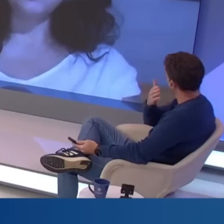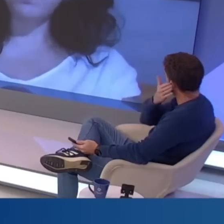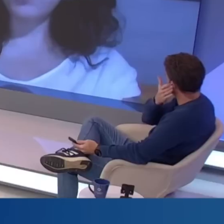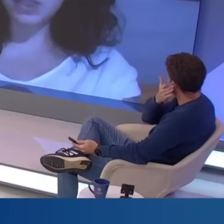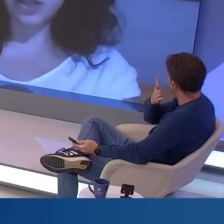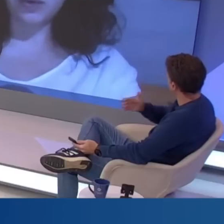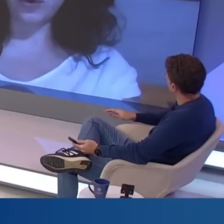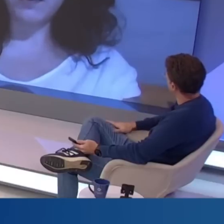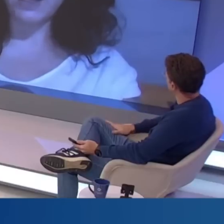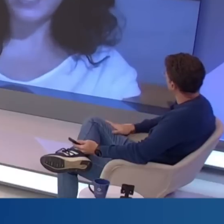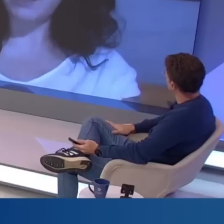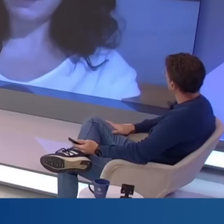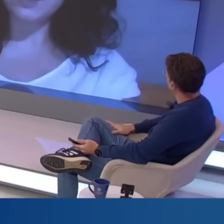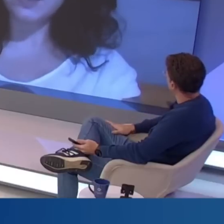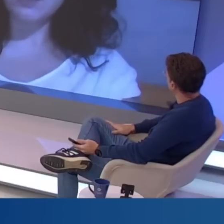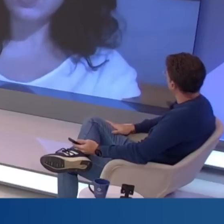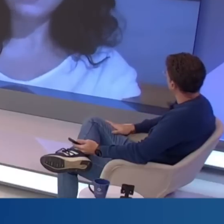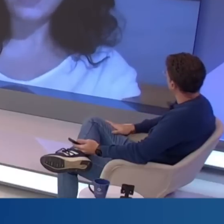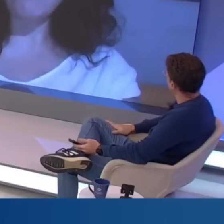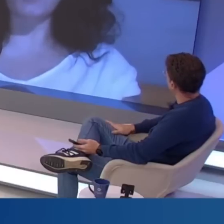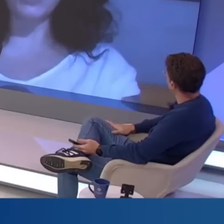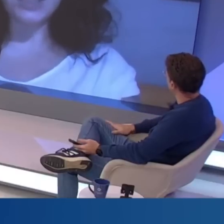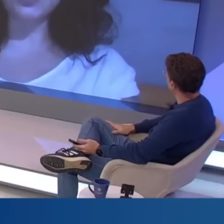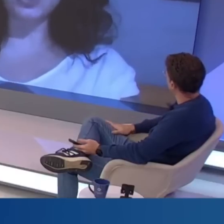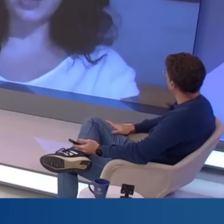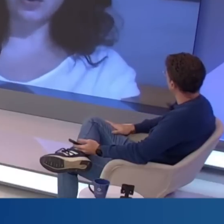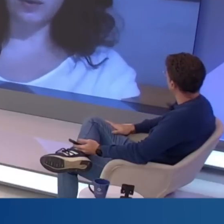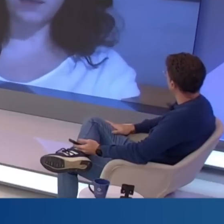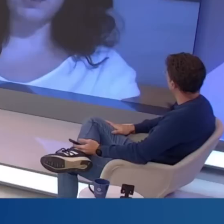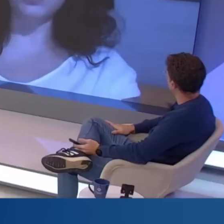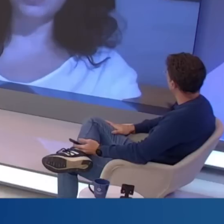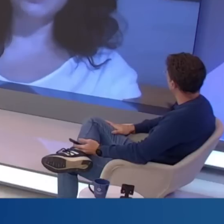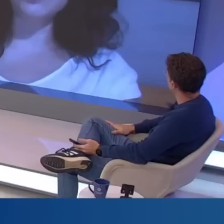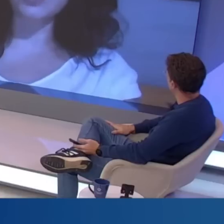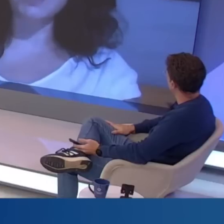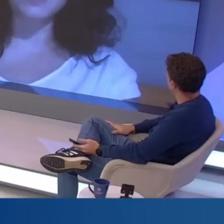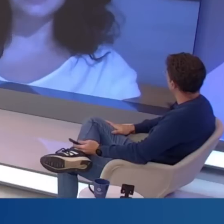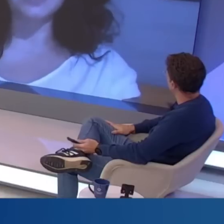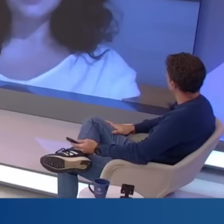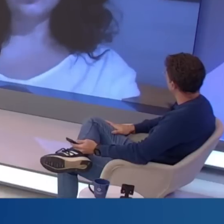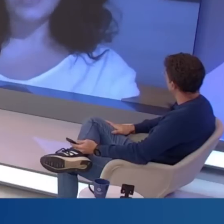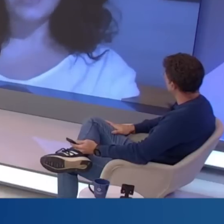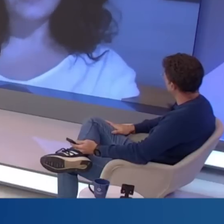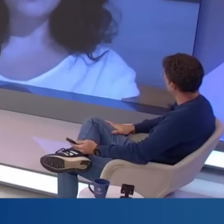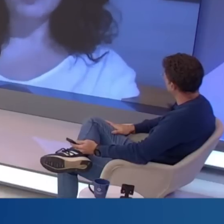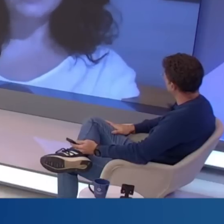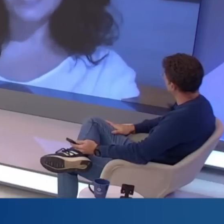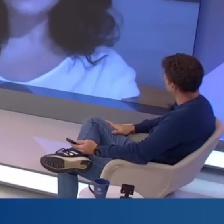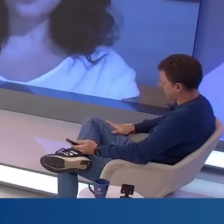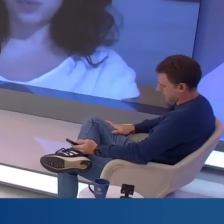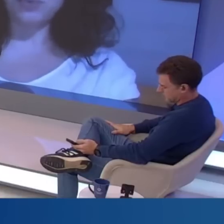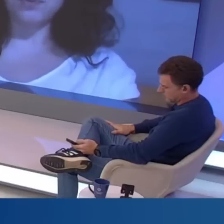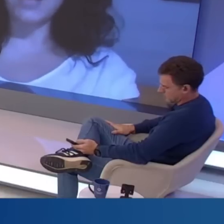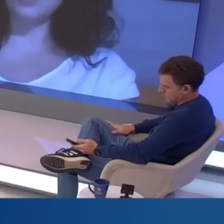de política econômica, ela é uma decisão de política econômica. Portanto, ela não só está baseada numa ideia